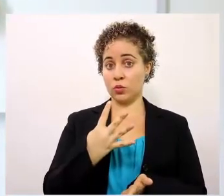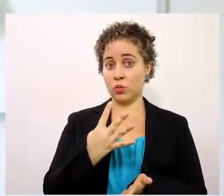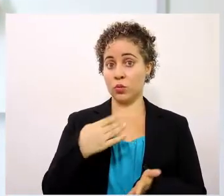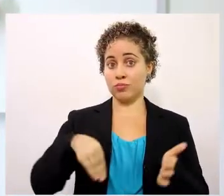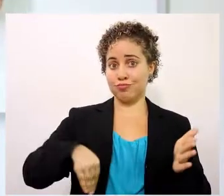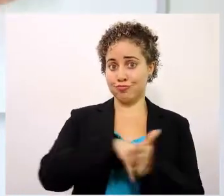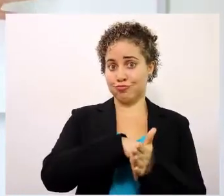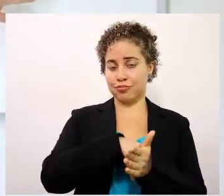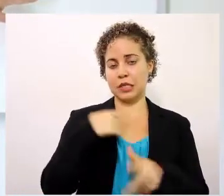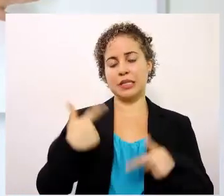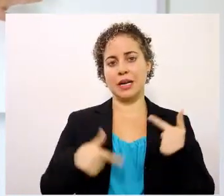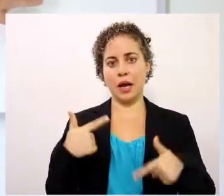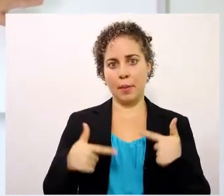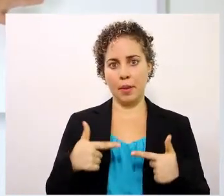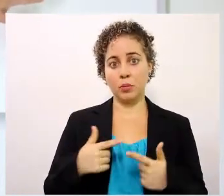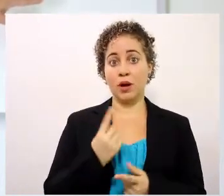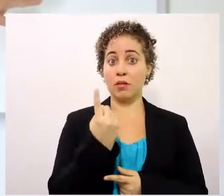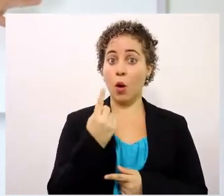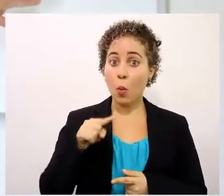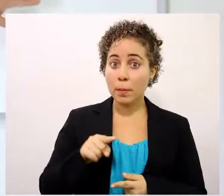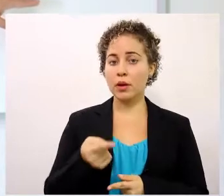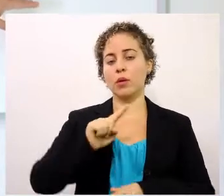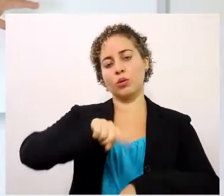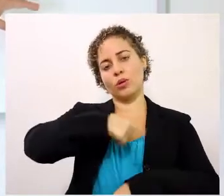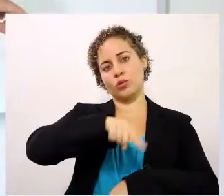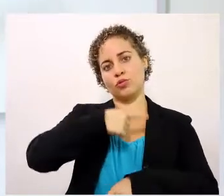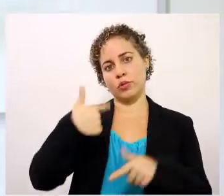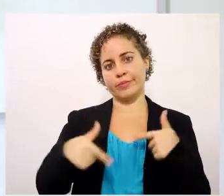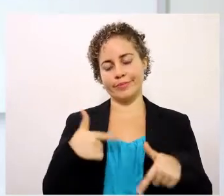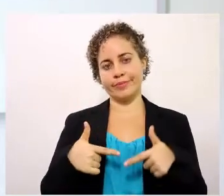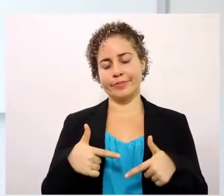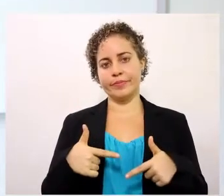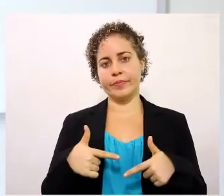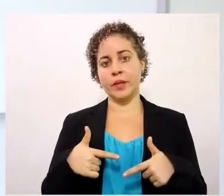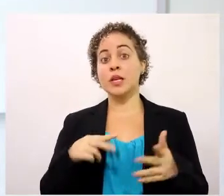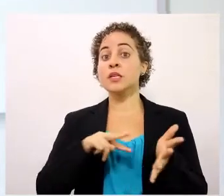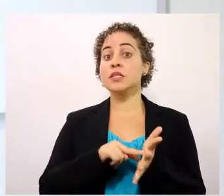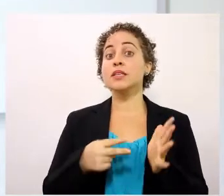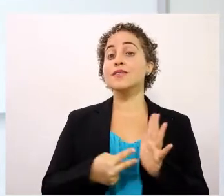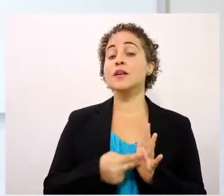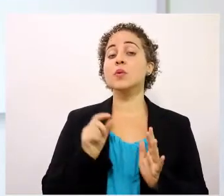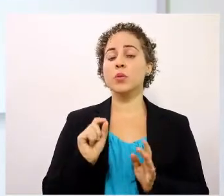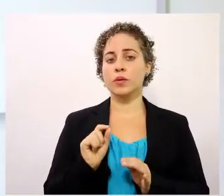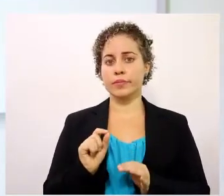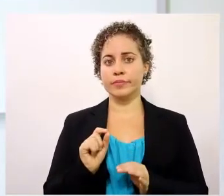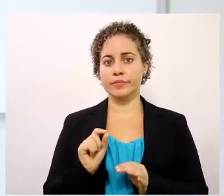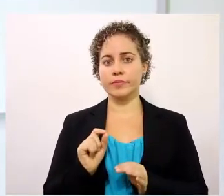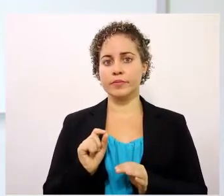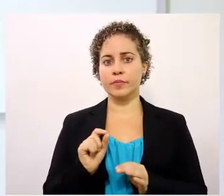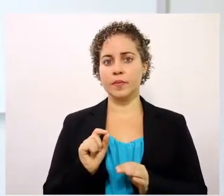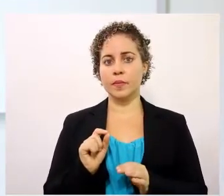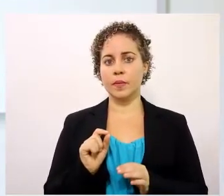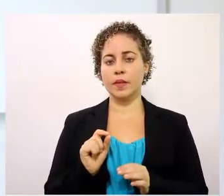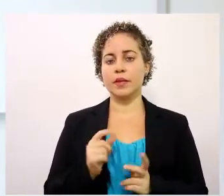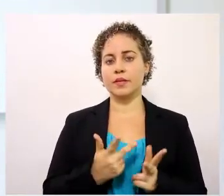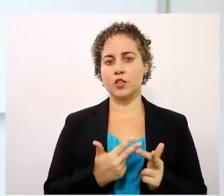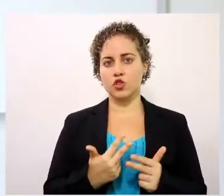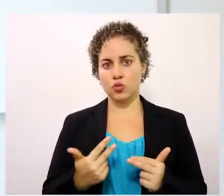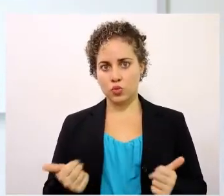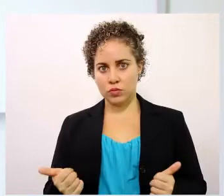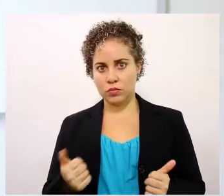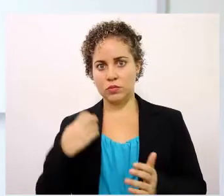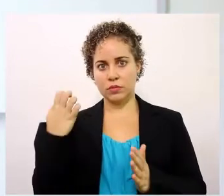do trabalho por cada 1 milhão de horas trabalhadas. Significa que, se as coisas